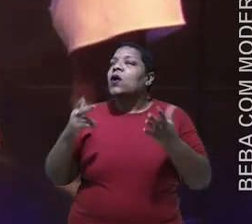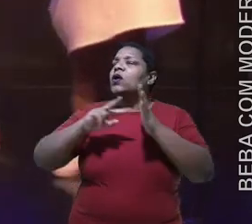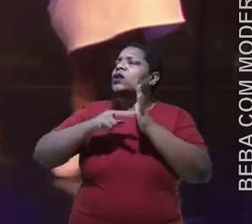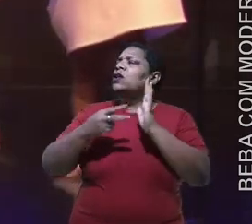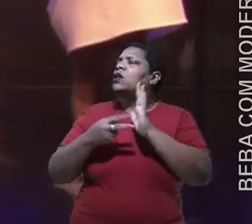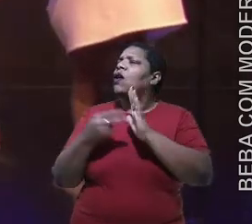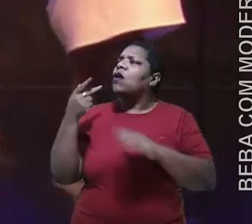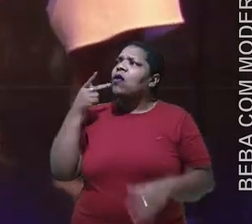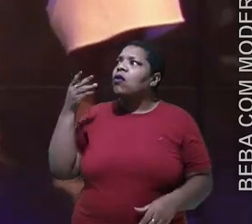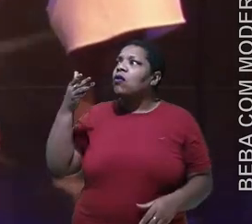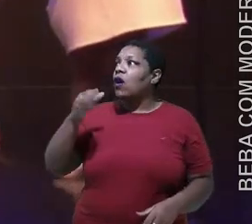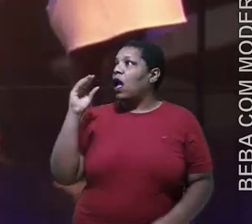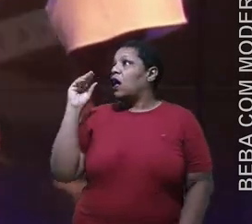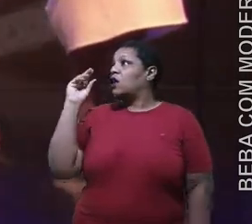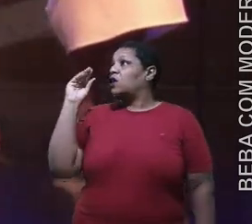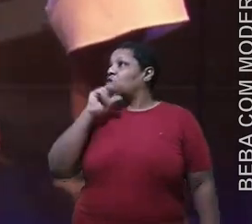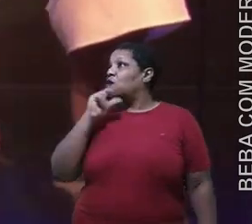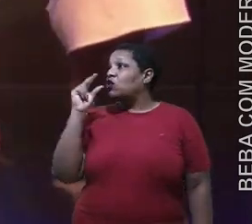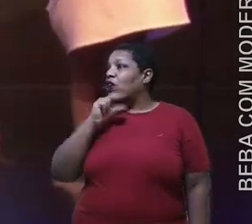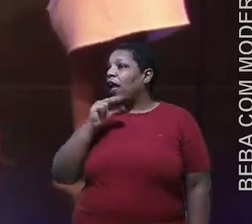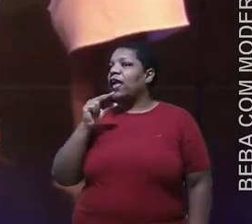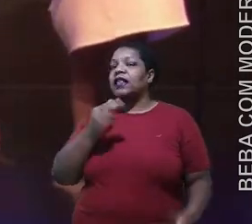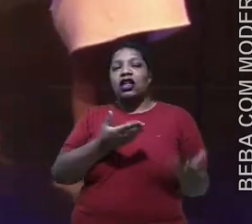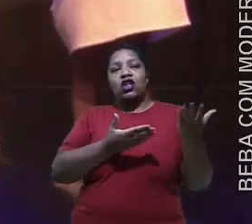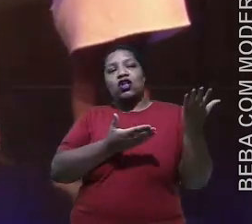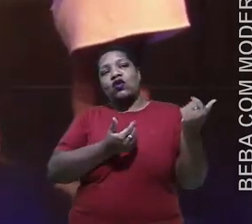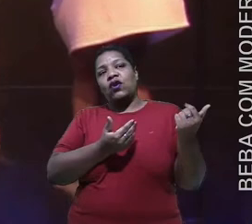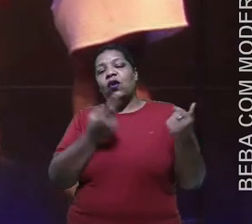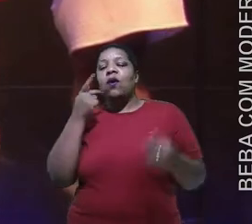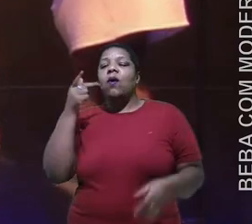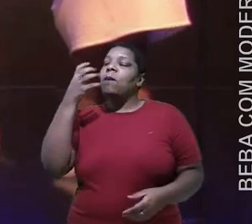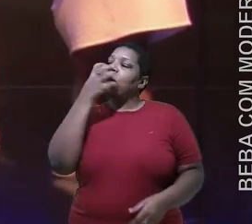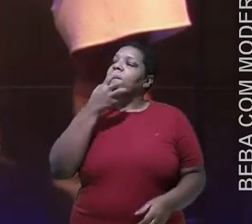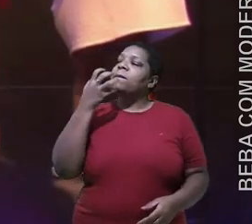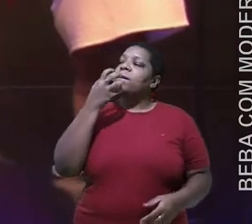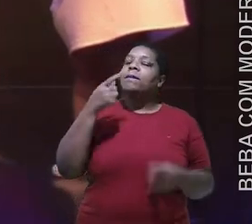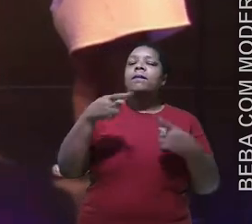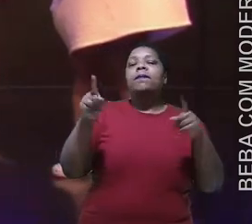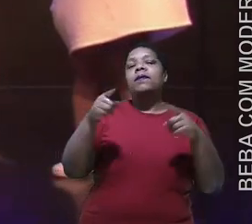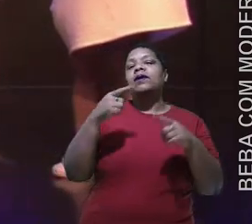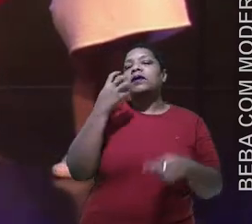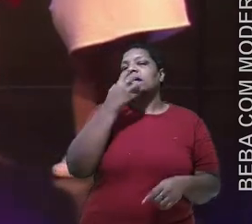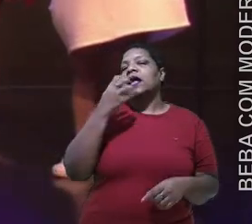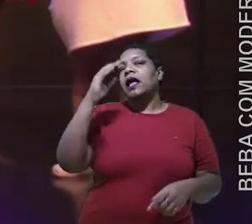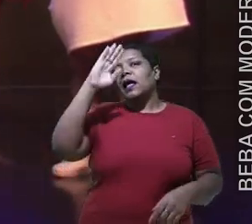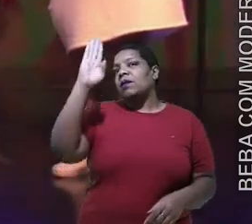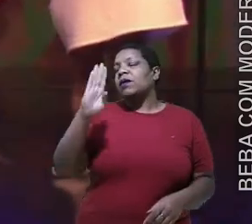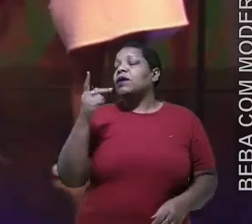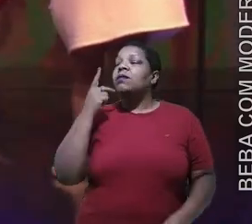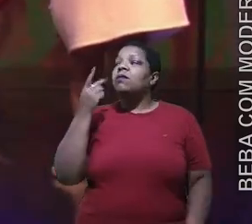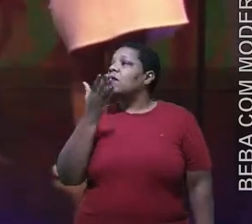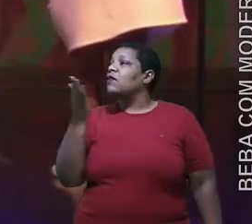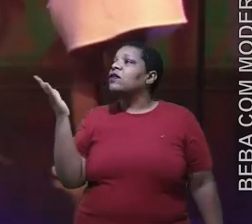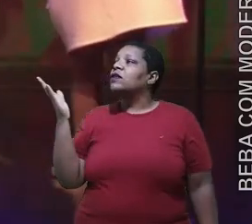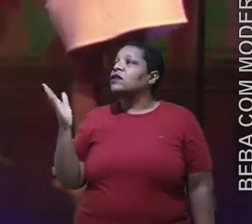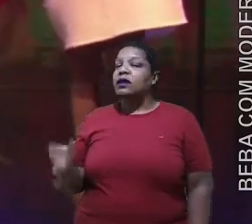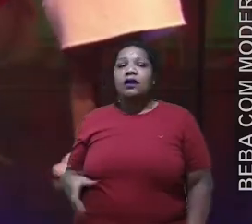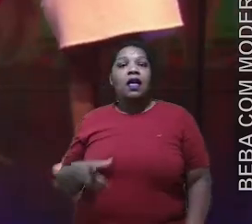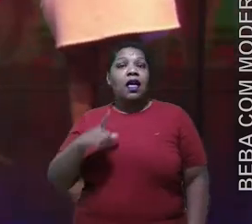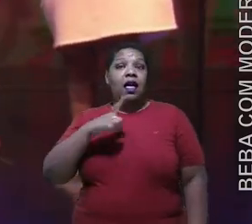significa trazer as urgências da Juventude para canção brasileira para a música brasileira para vocês assim